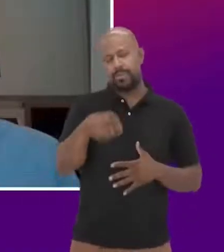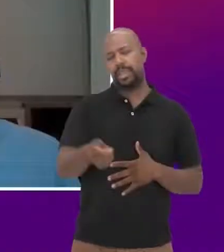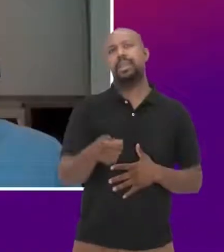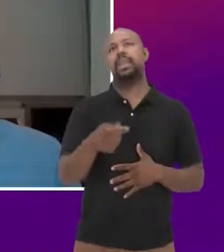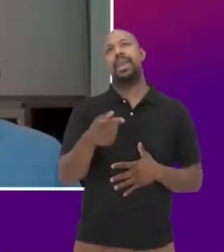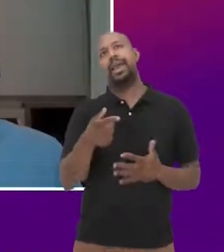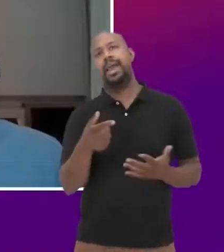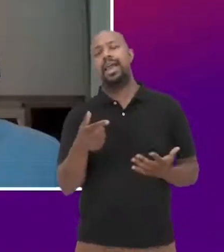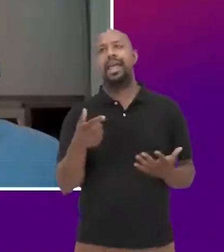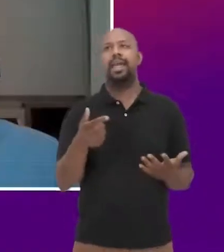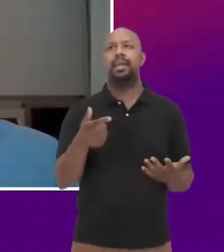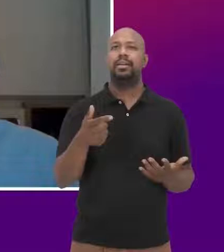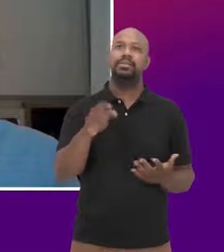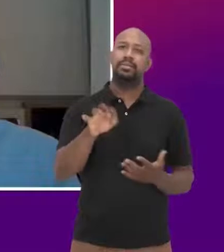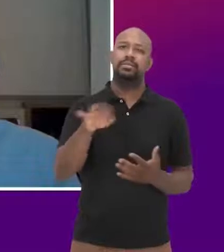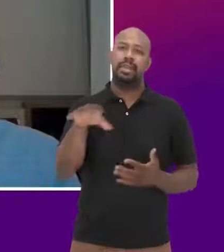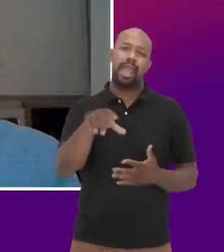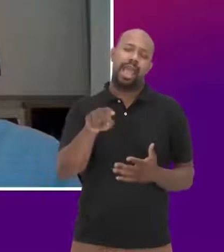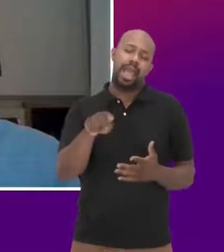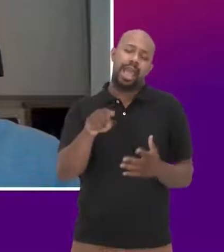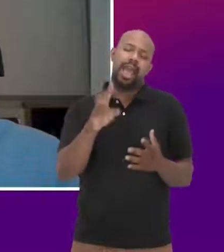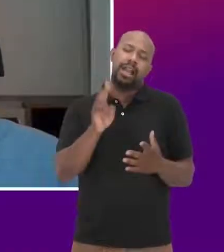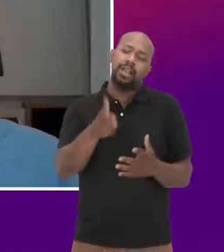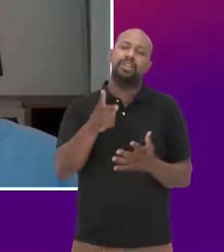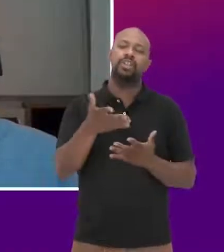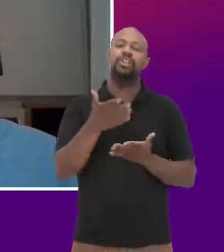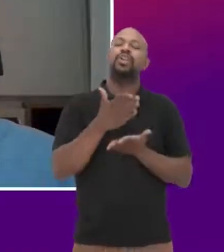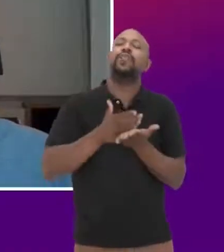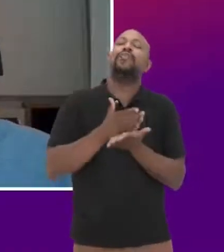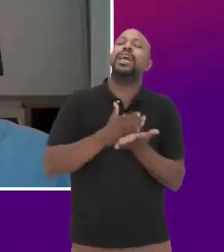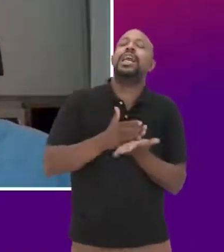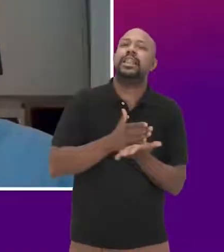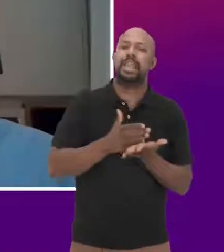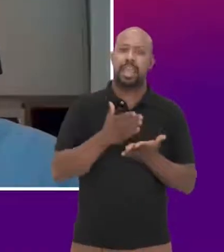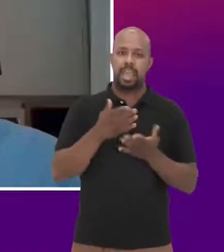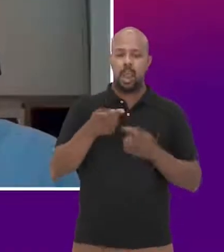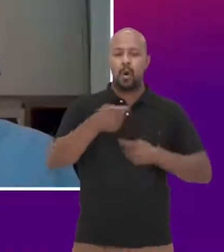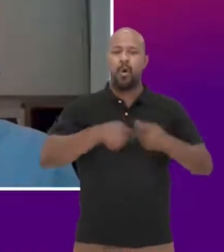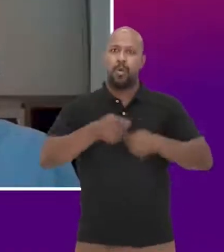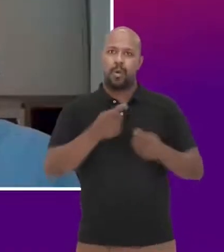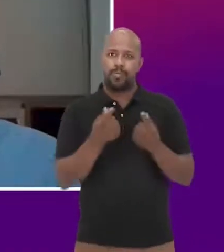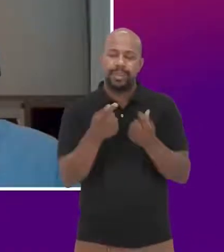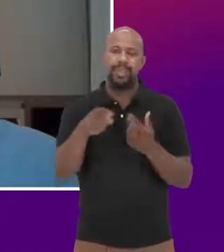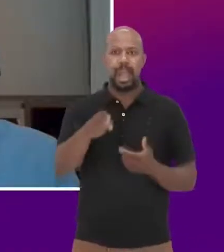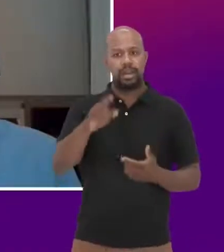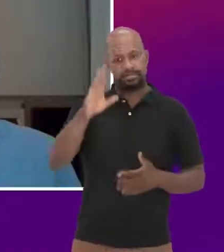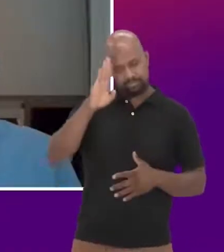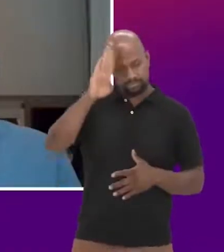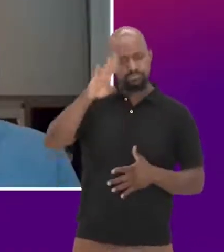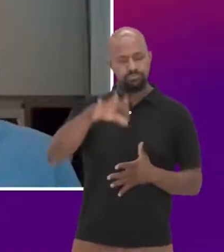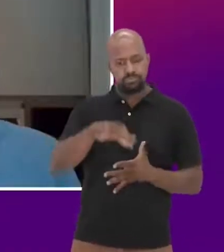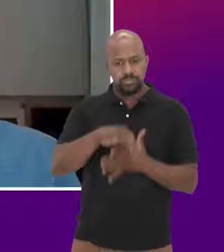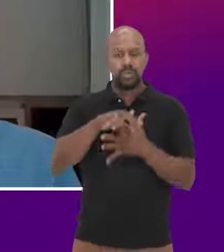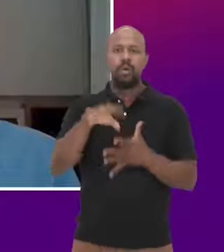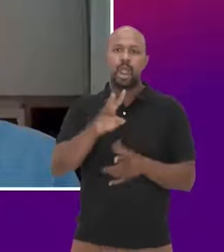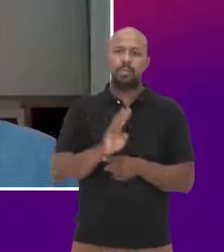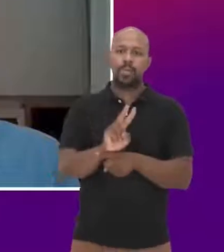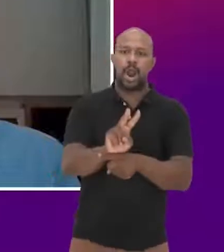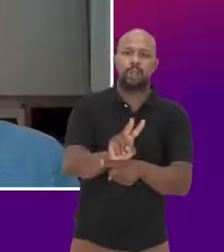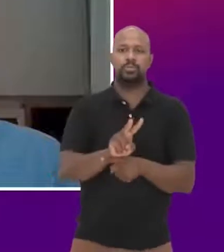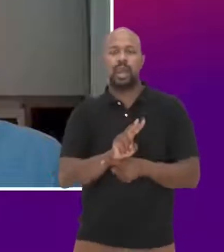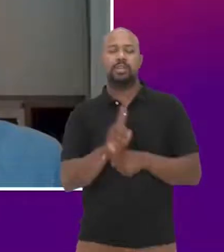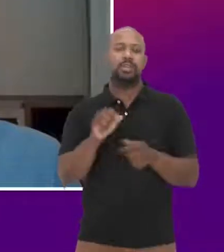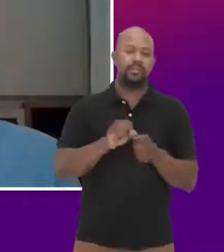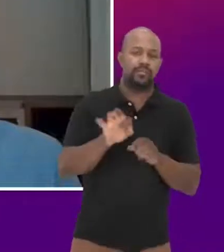é praticamente um sharing economy, né? Elas dividem economia, elas comandam o que empresta, o